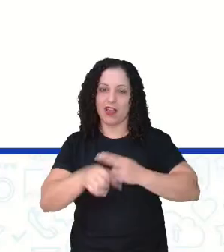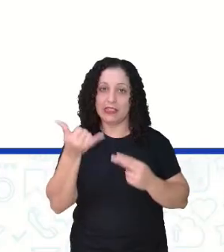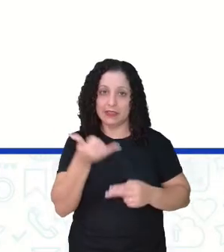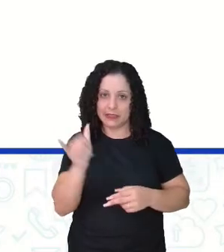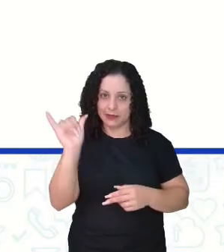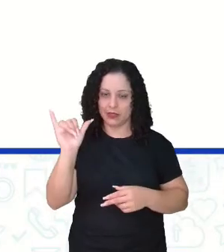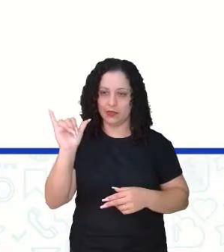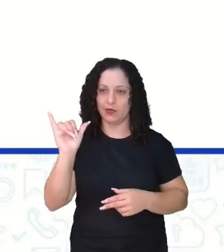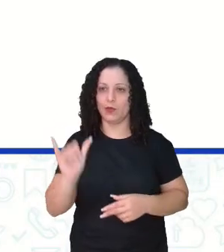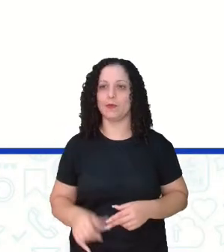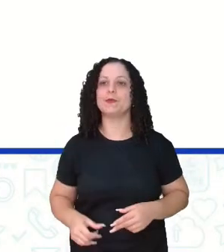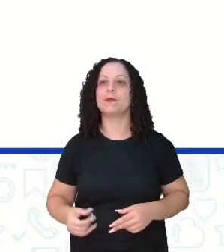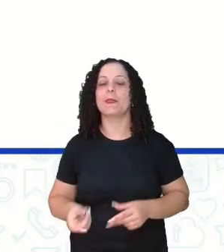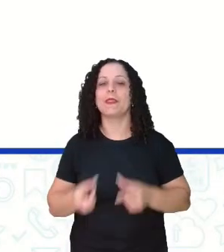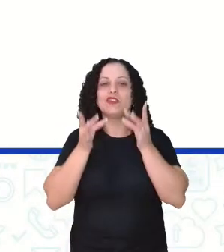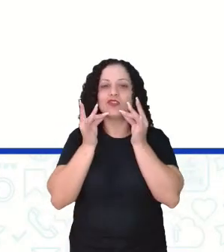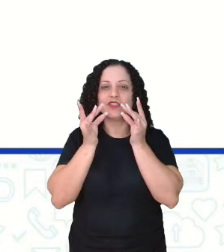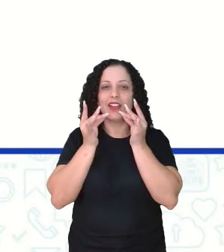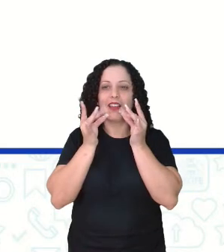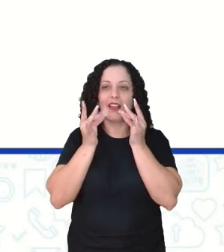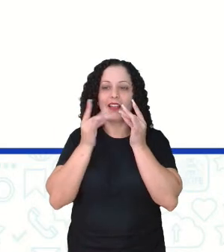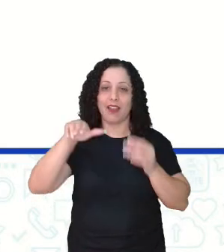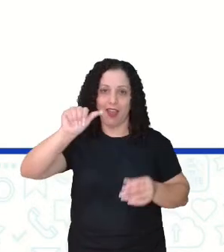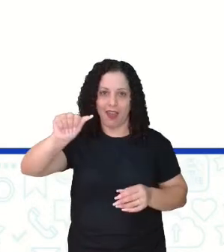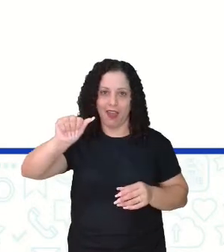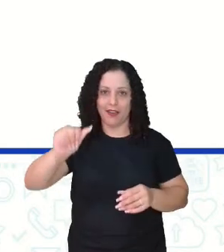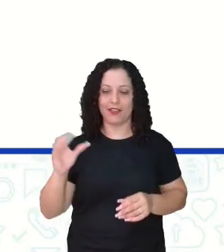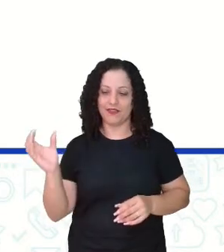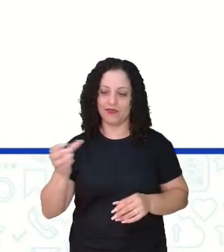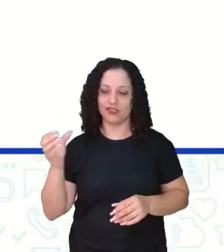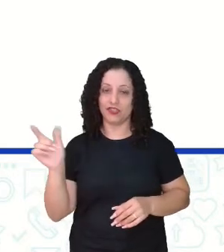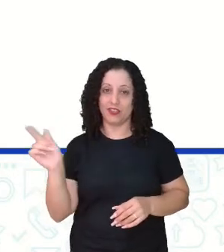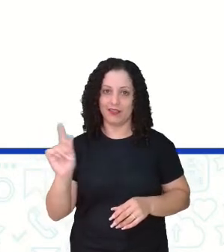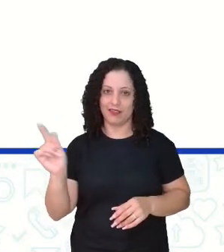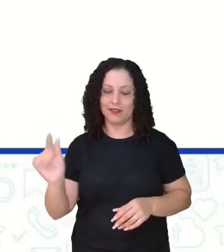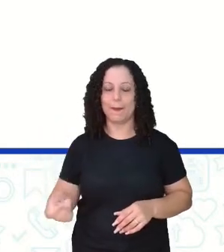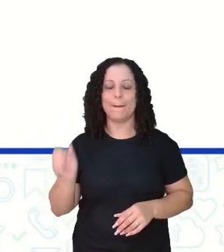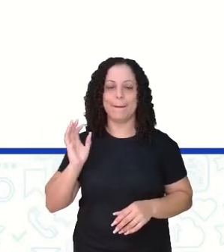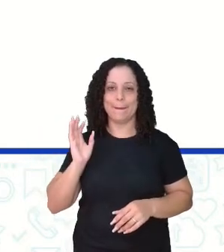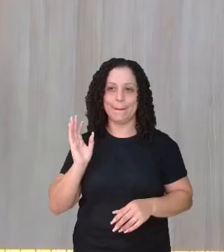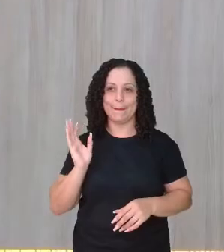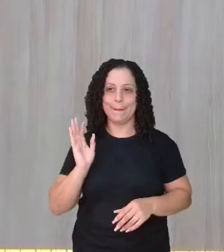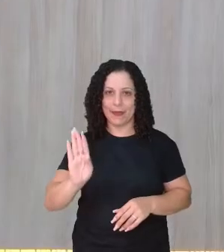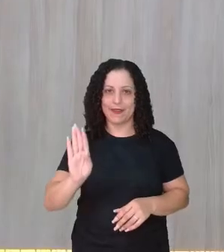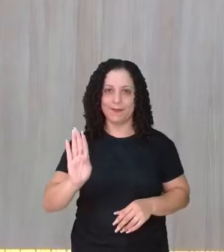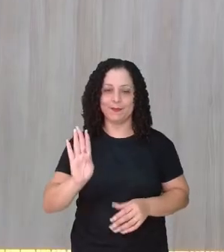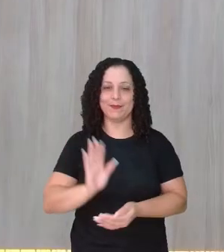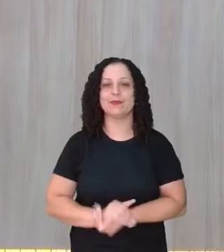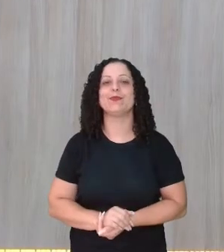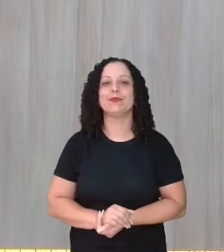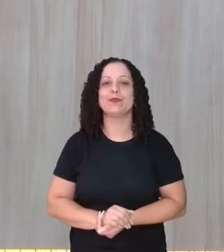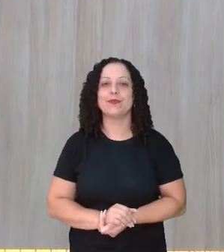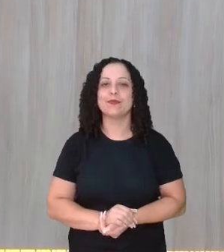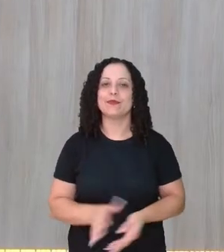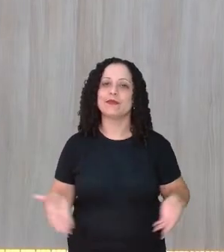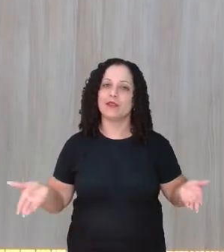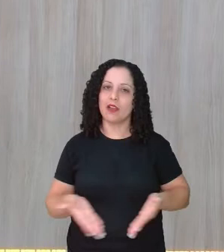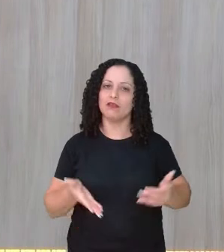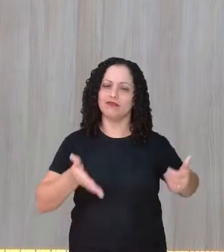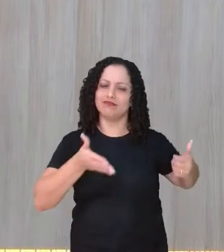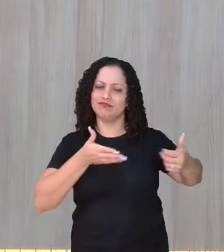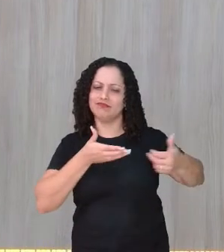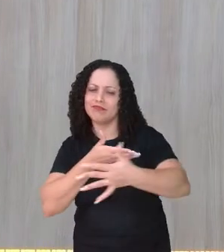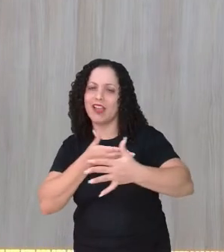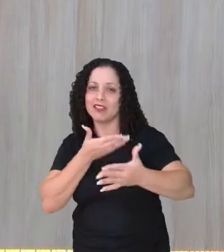Y, chamei o chiclete de A e o refrigerante de B. Você vai ver com o passar das aulas e